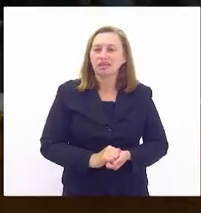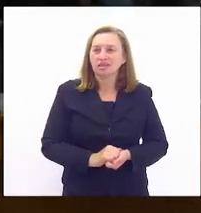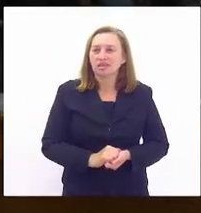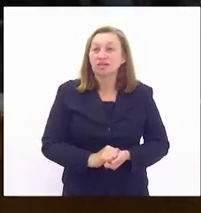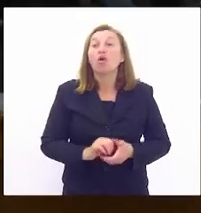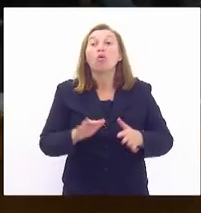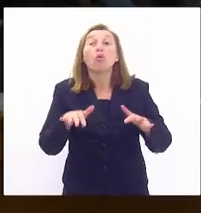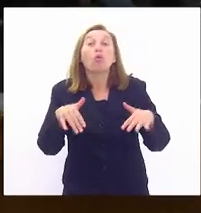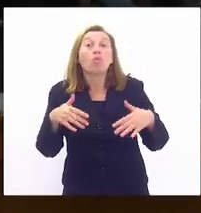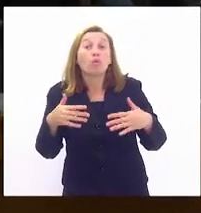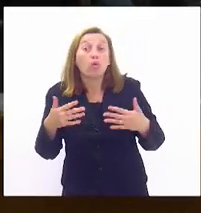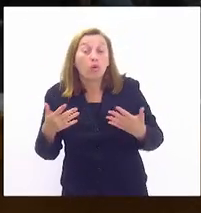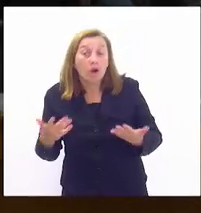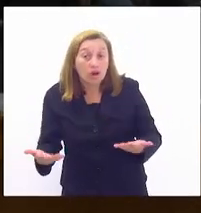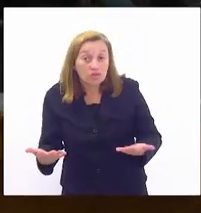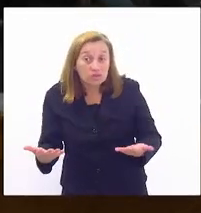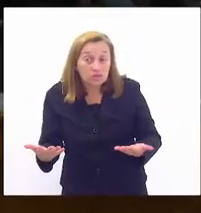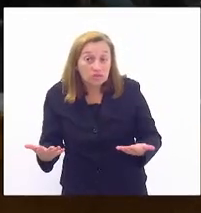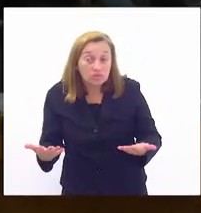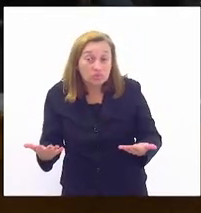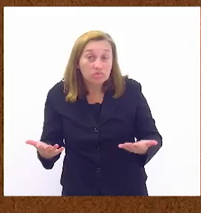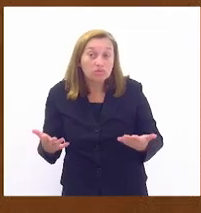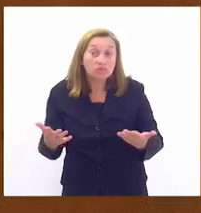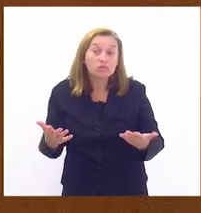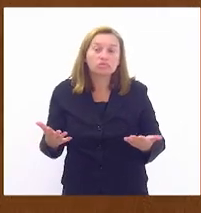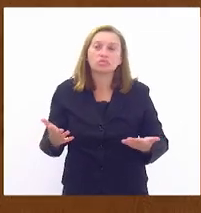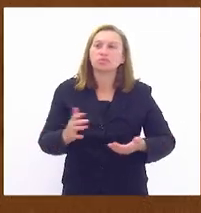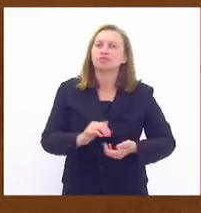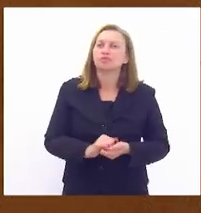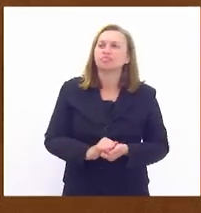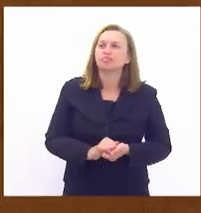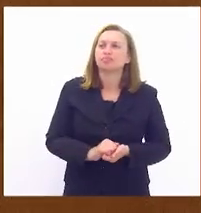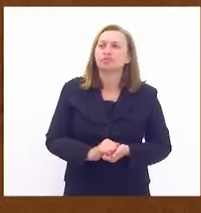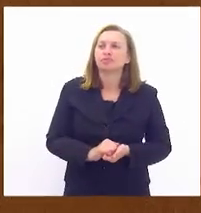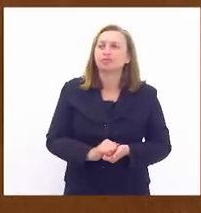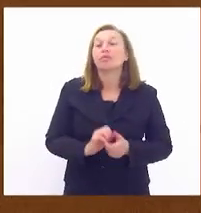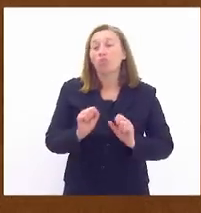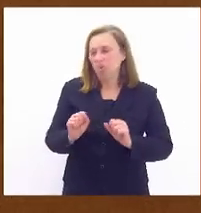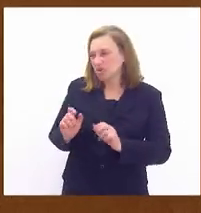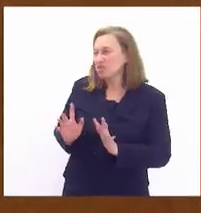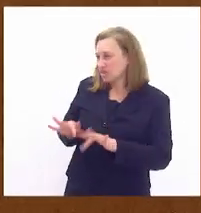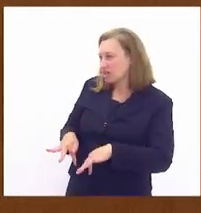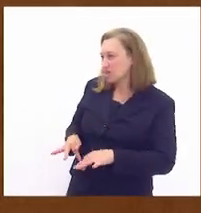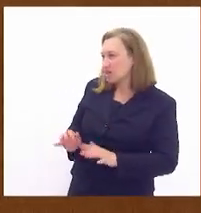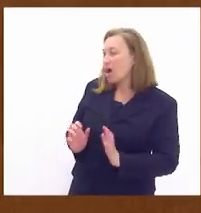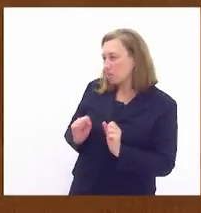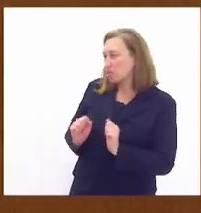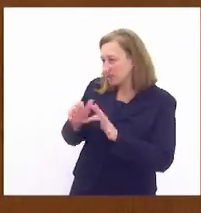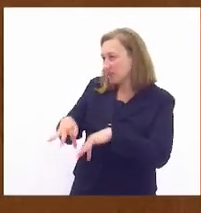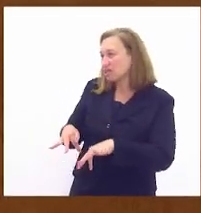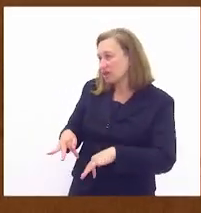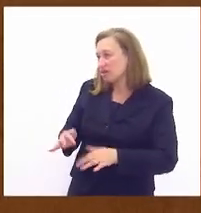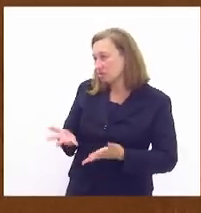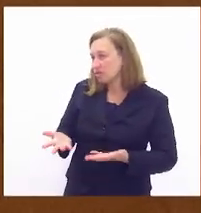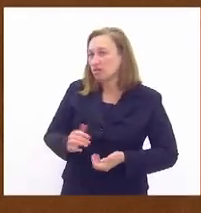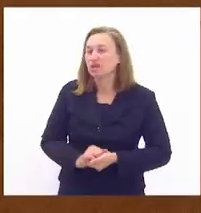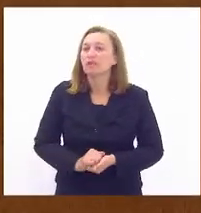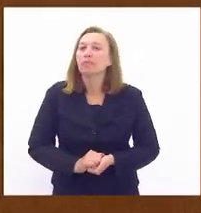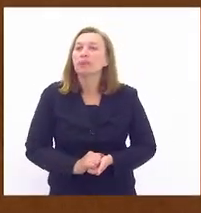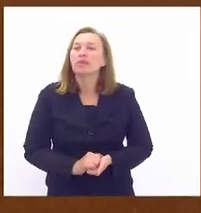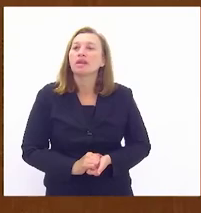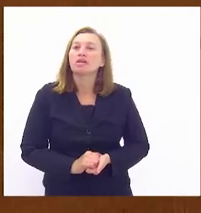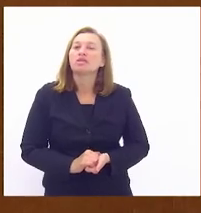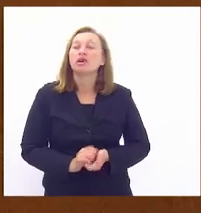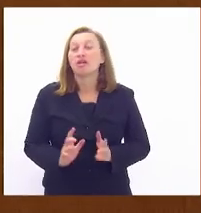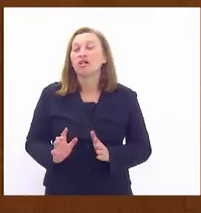Quando falamos, né? Eu posso terminar só? Gostaria só de concluir, né, a minha